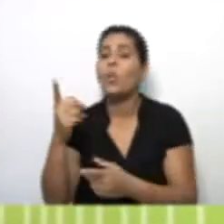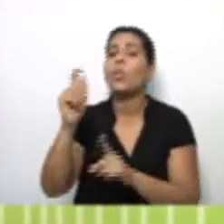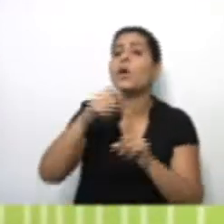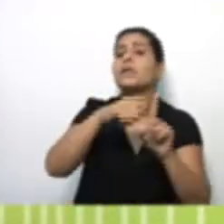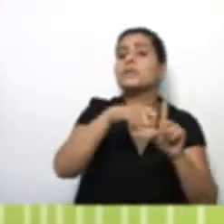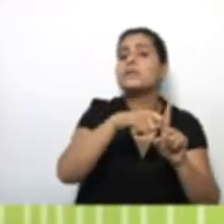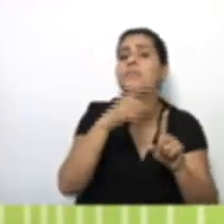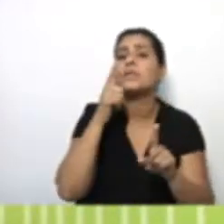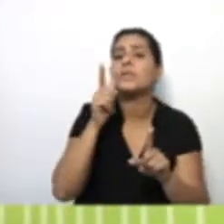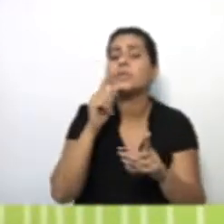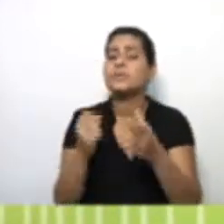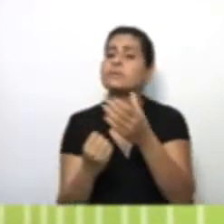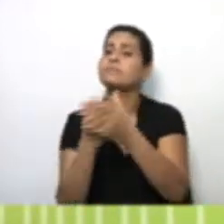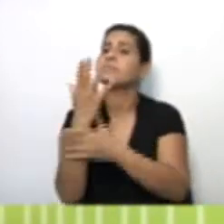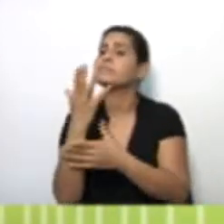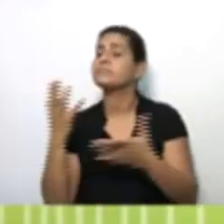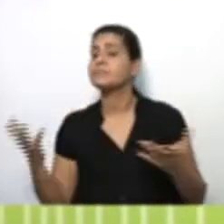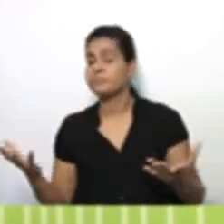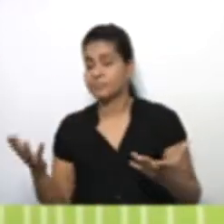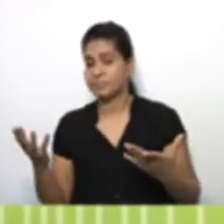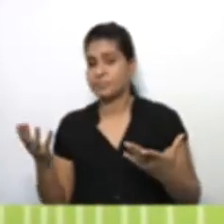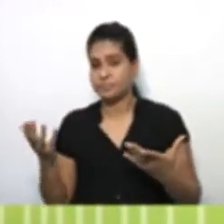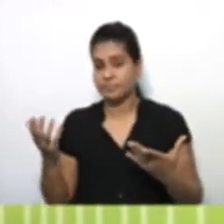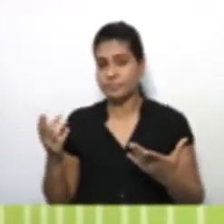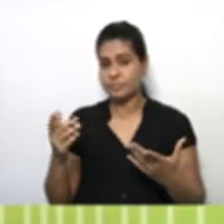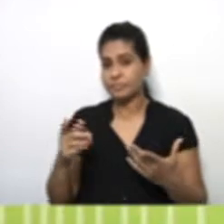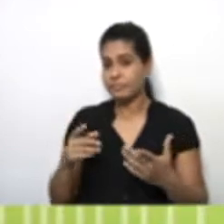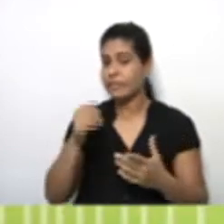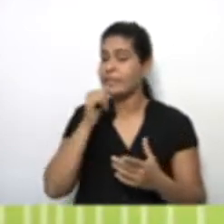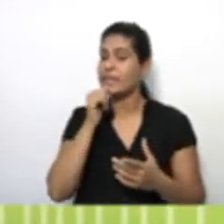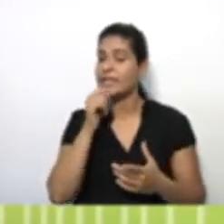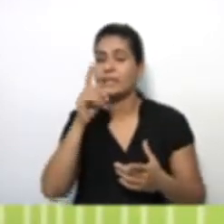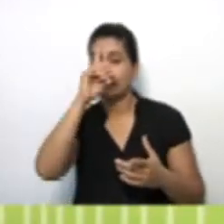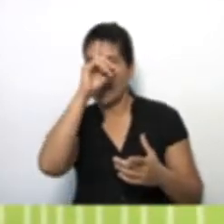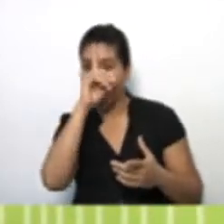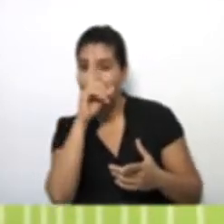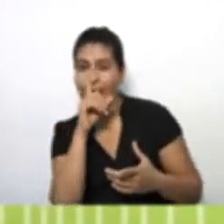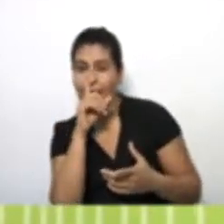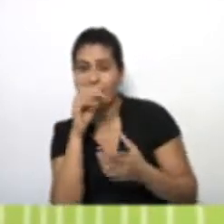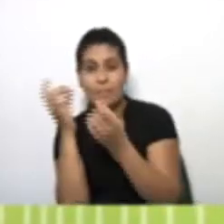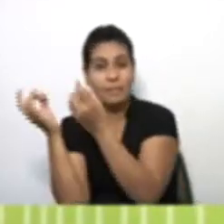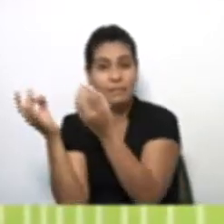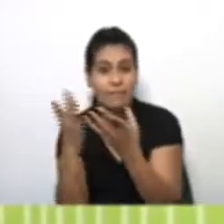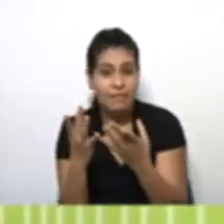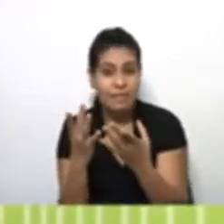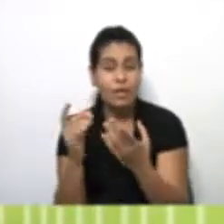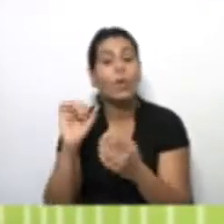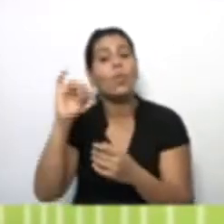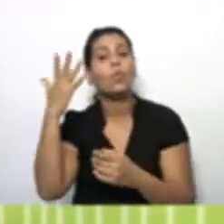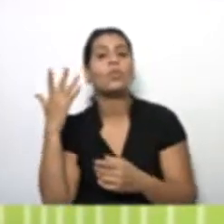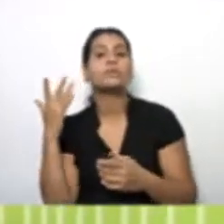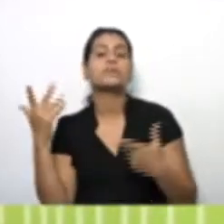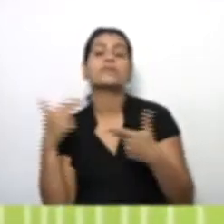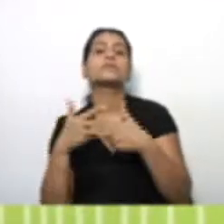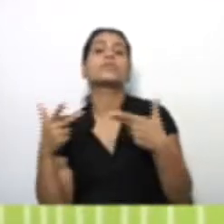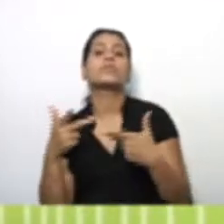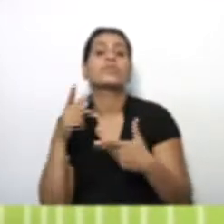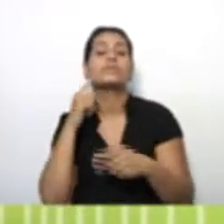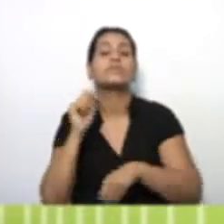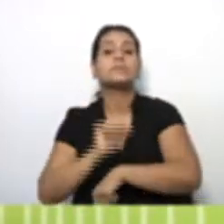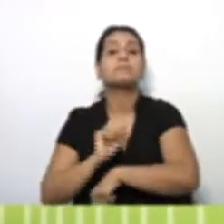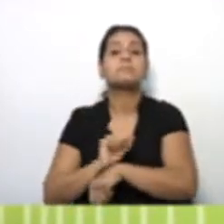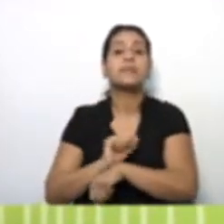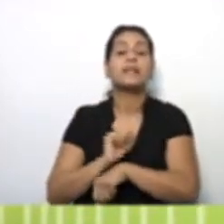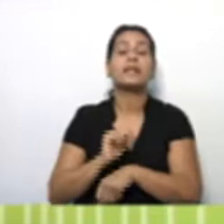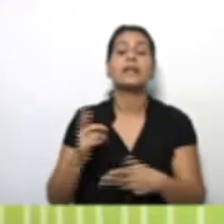para que esse meu produto geralmente amadureça para me poder vender? Quanto tempo vai durar para me poder, desde